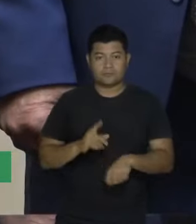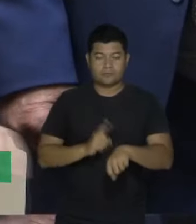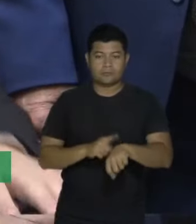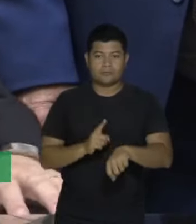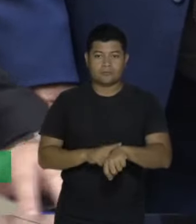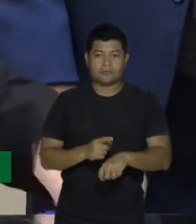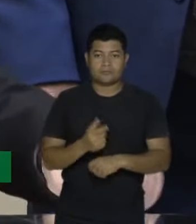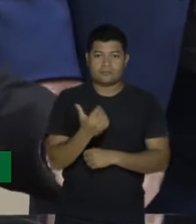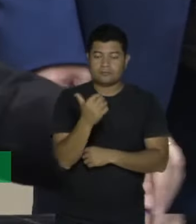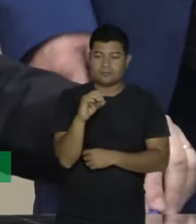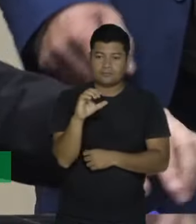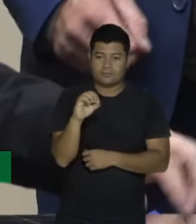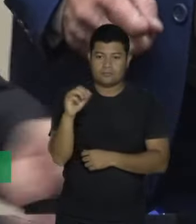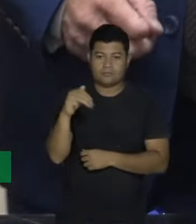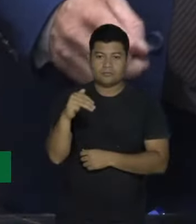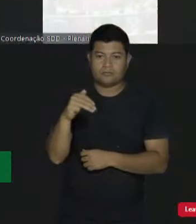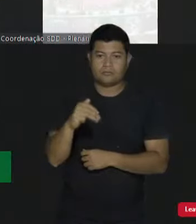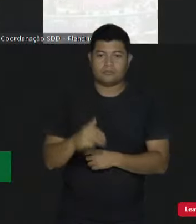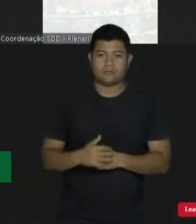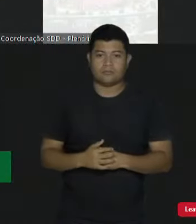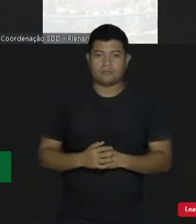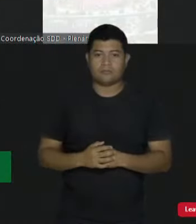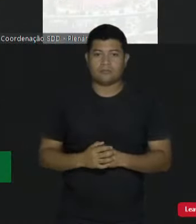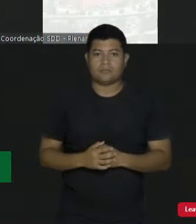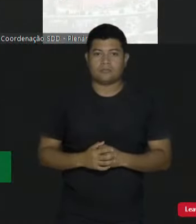o tempo regimental.